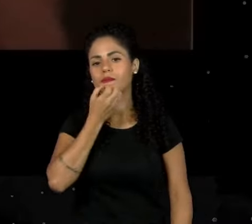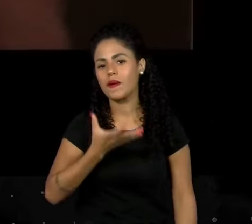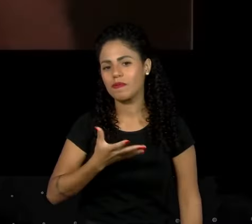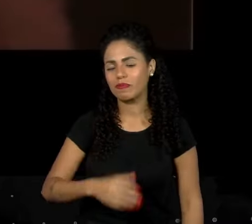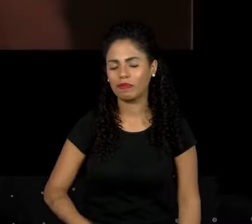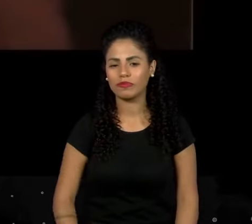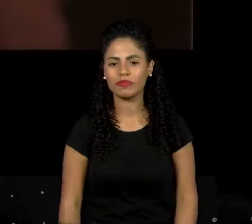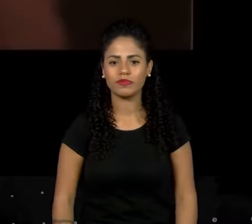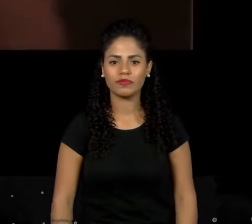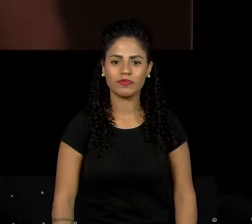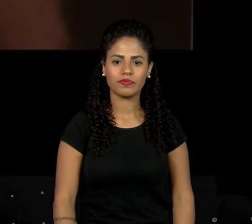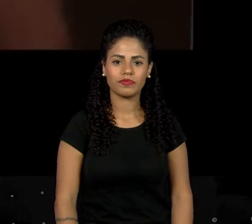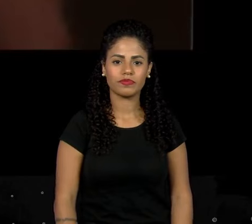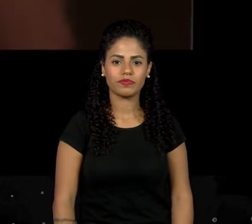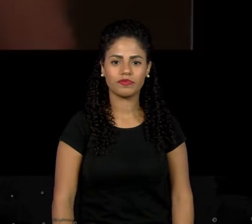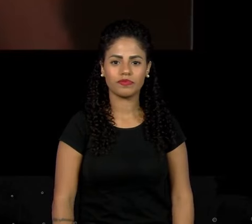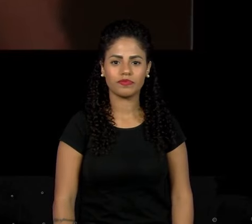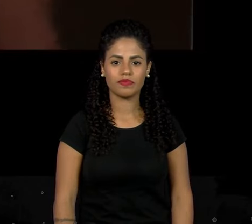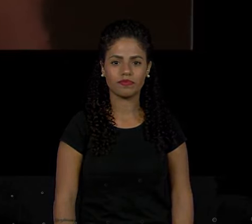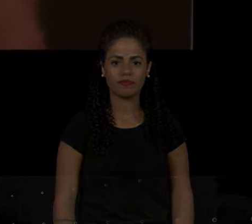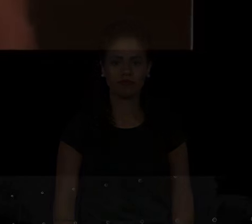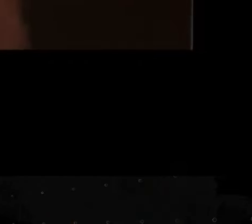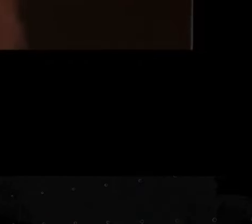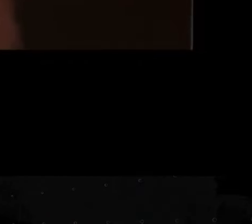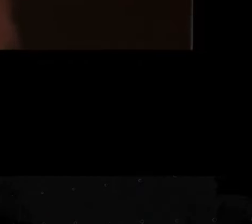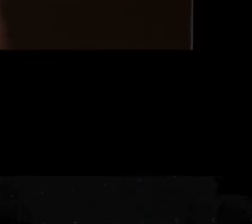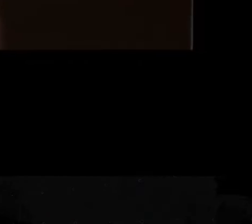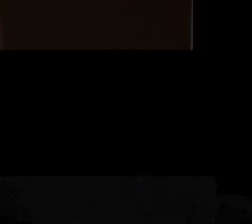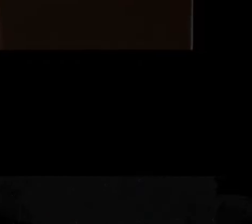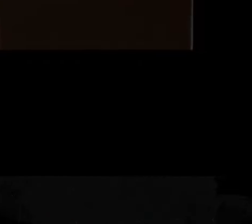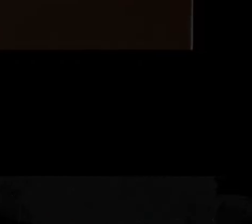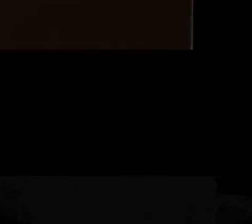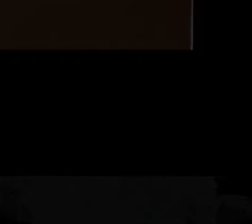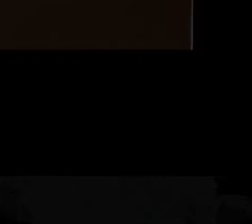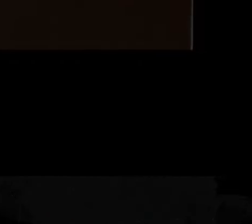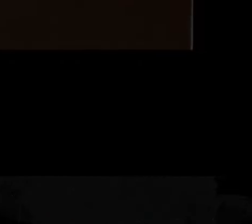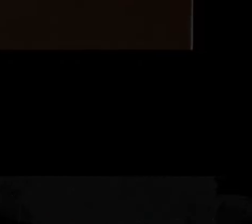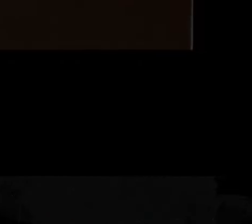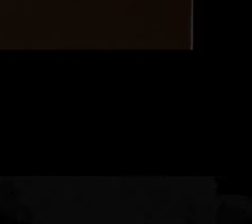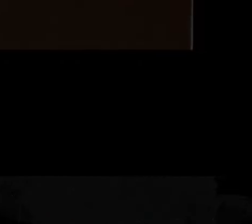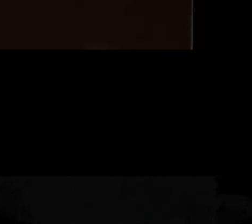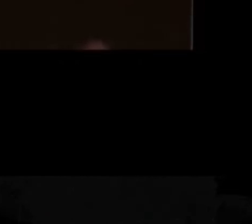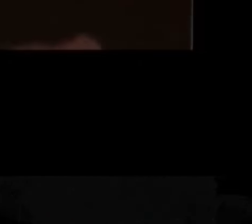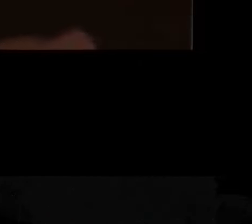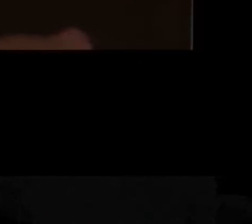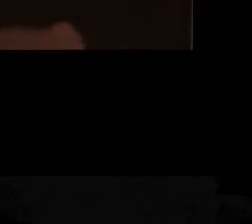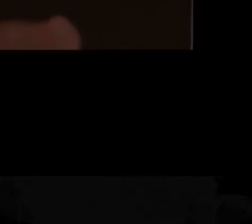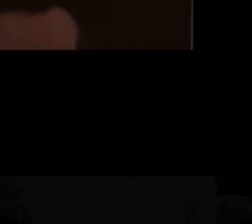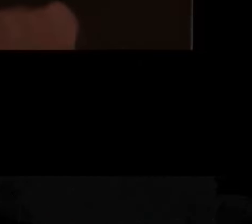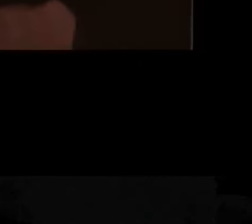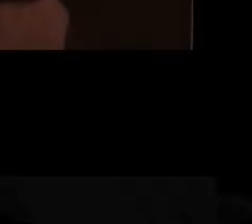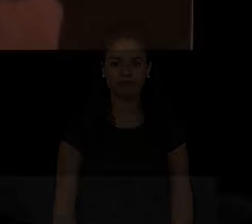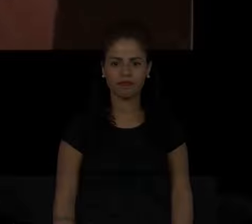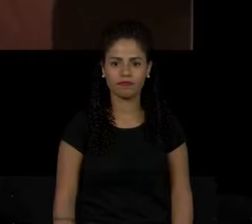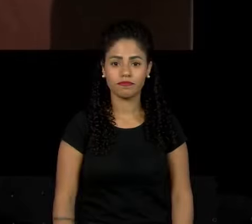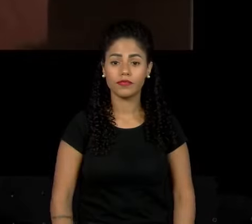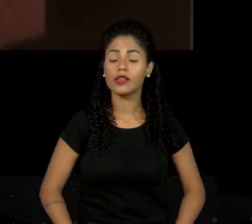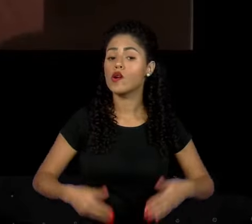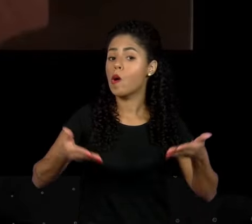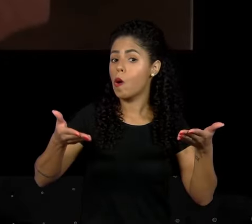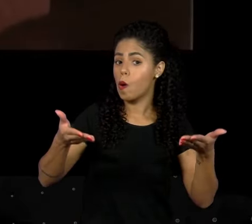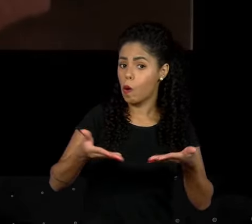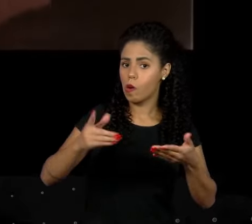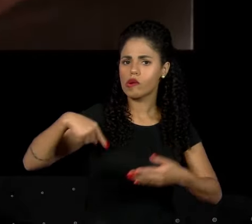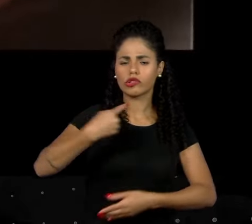Tô tentando achar a autoestima que roubaram de mim. Hoje a gente consegue